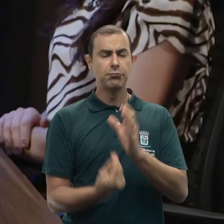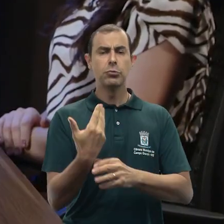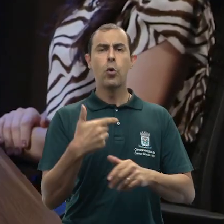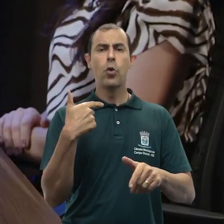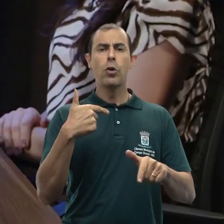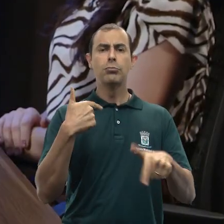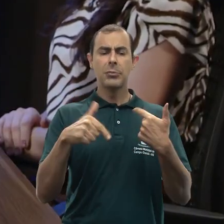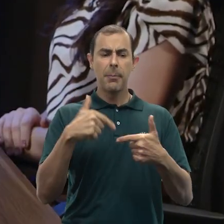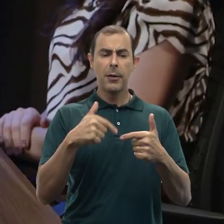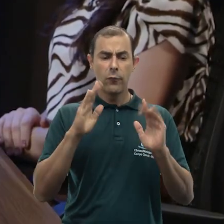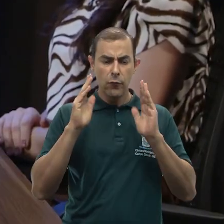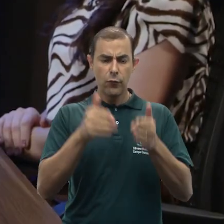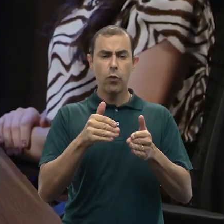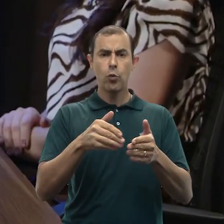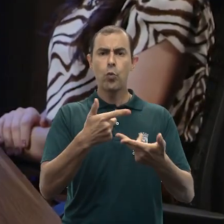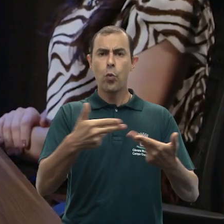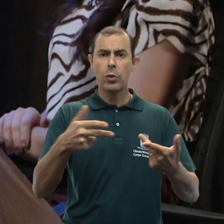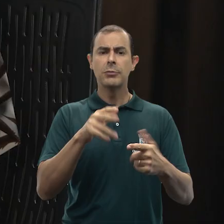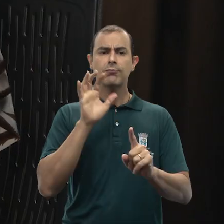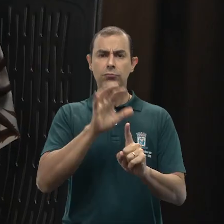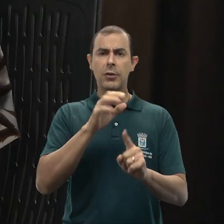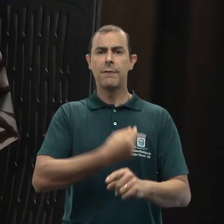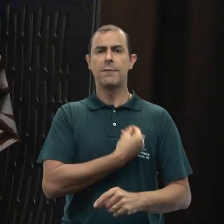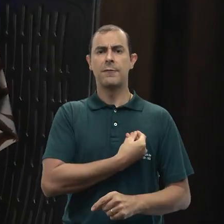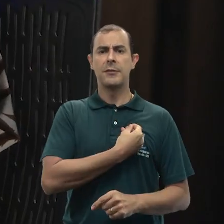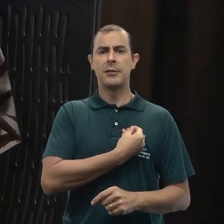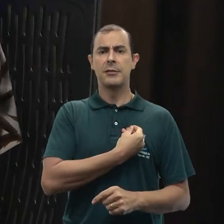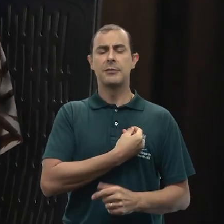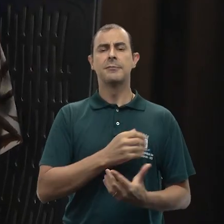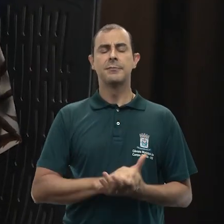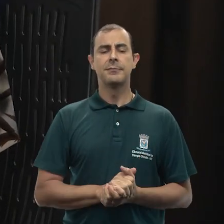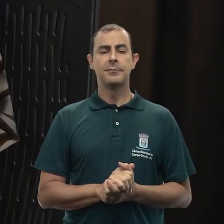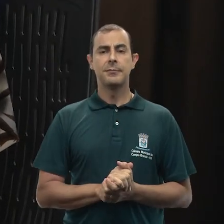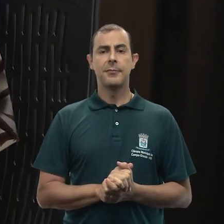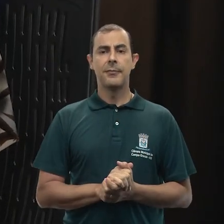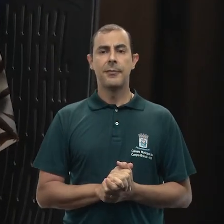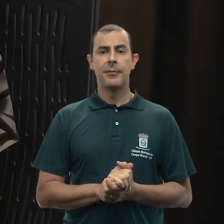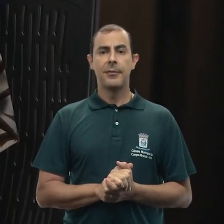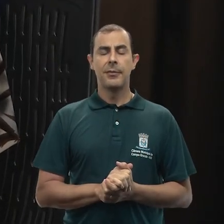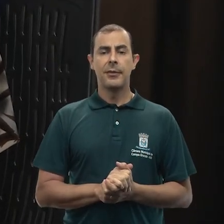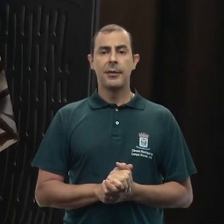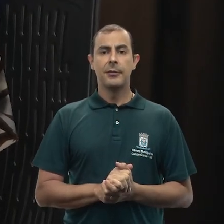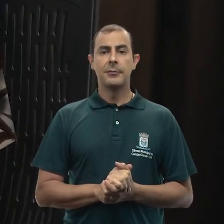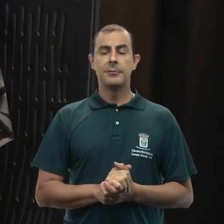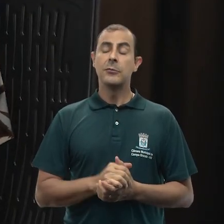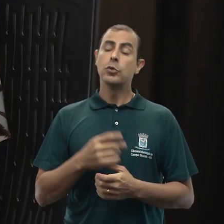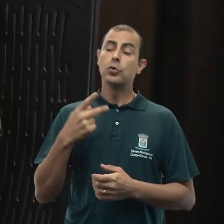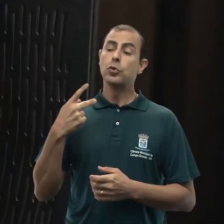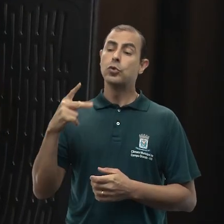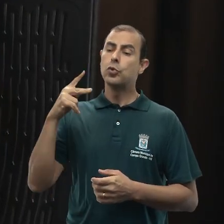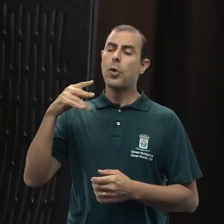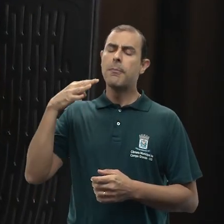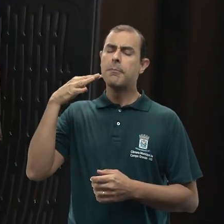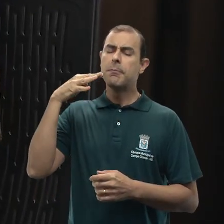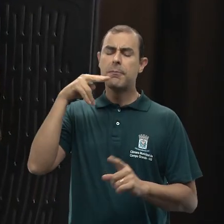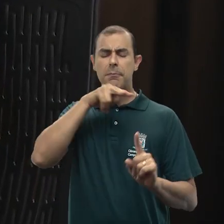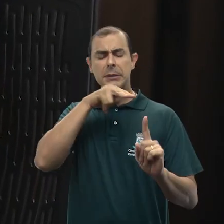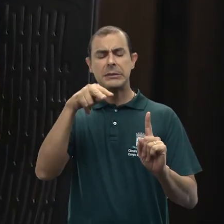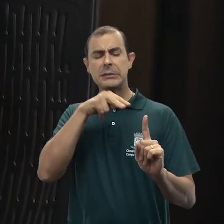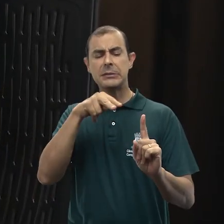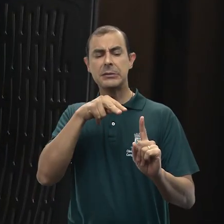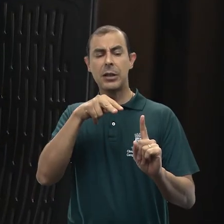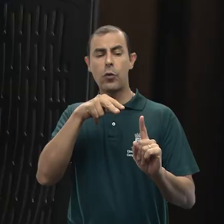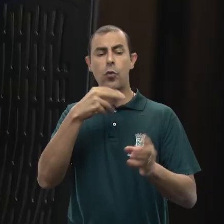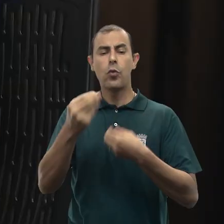papel, e é isso que eu tenho pautado nesses últimos 6 meses. E a sua visão em relação a essas oportunidades para os jovens,